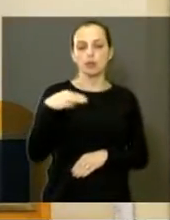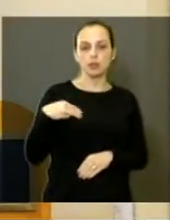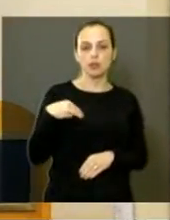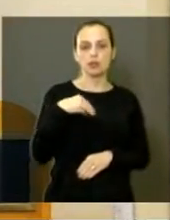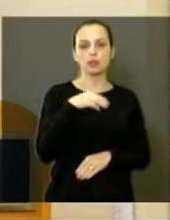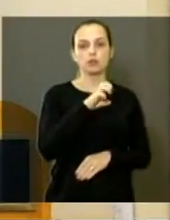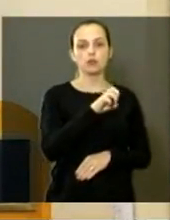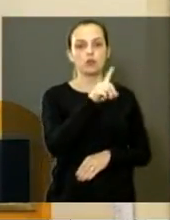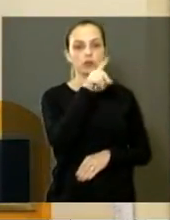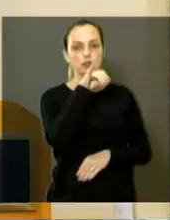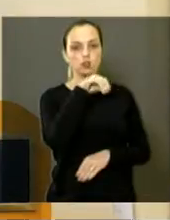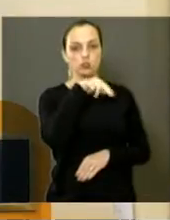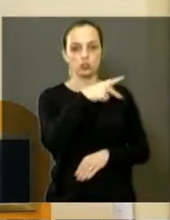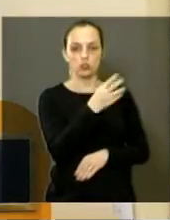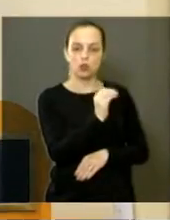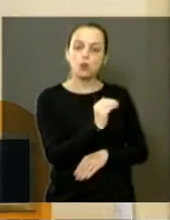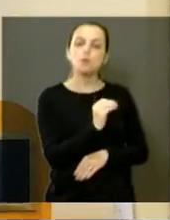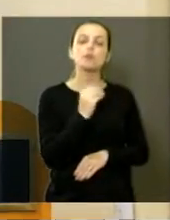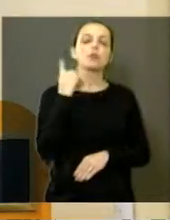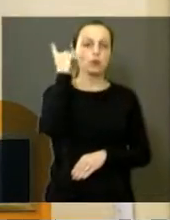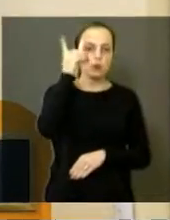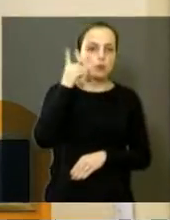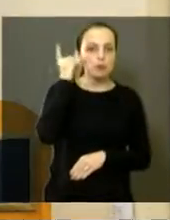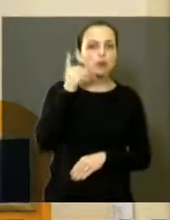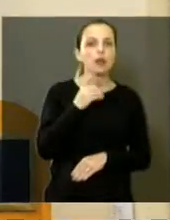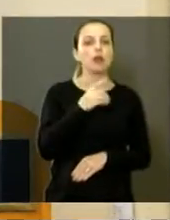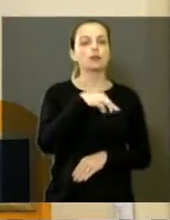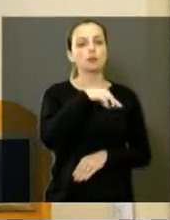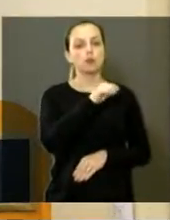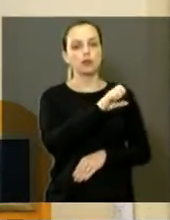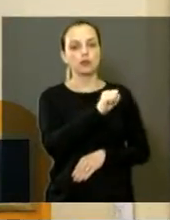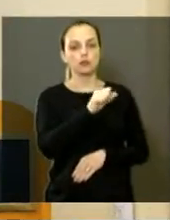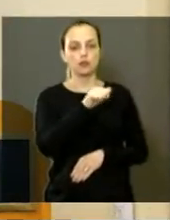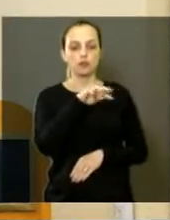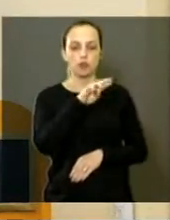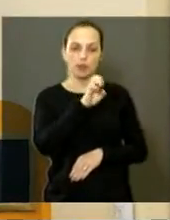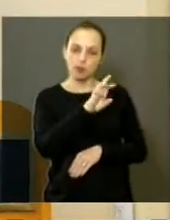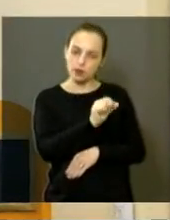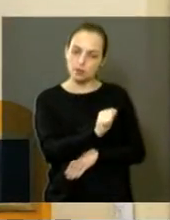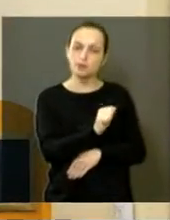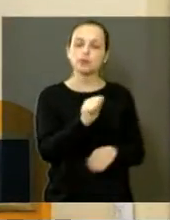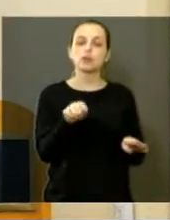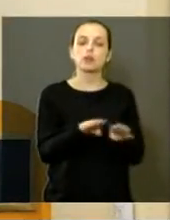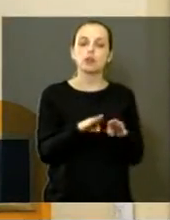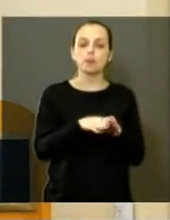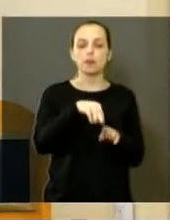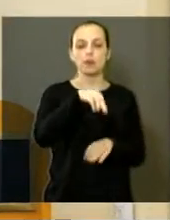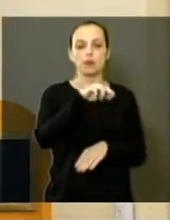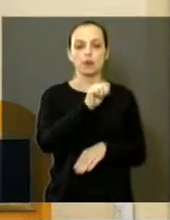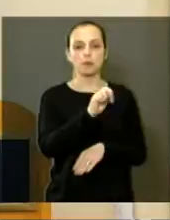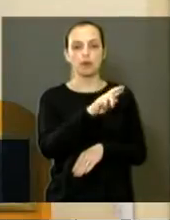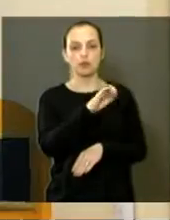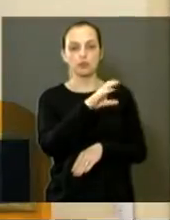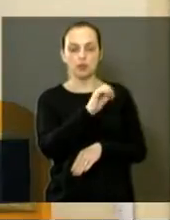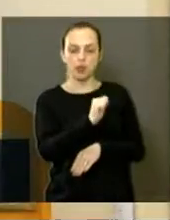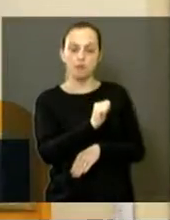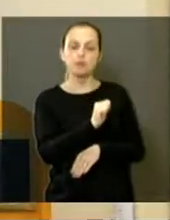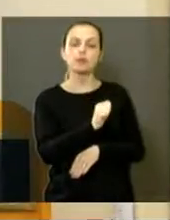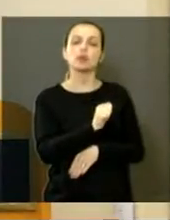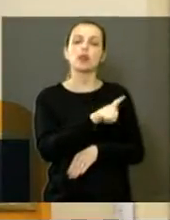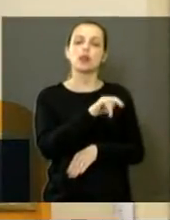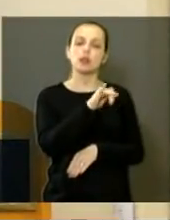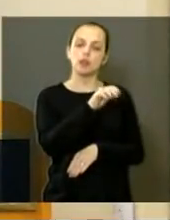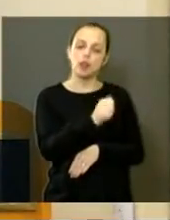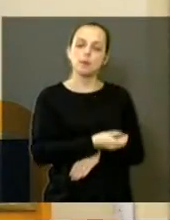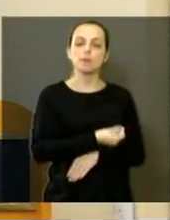Dilma, os nossos deputados, Roberto Massafera e também a Marcia Lia, presentes no evento, assim como a